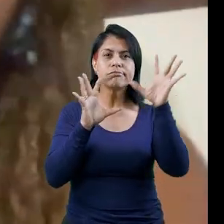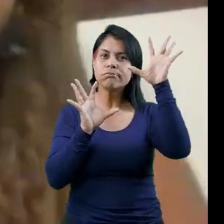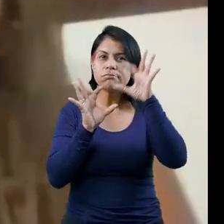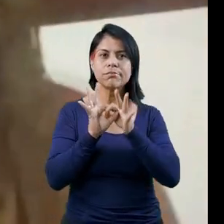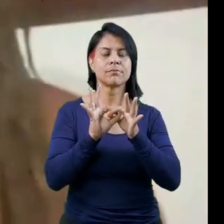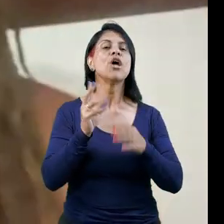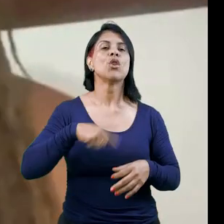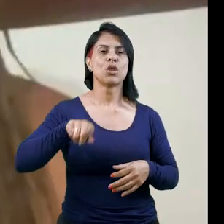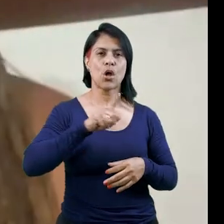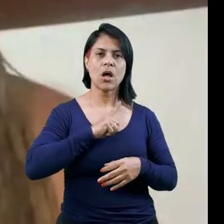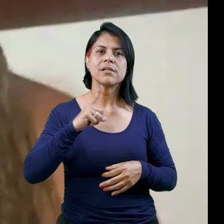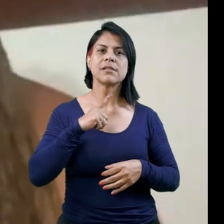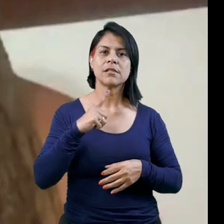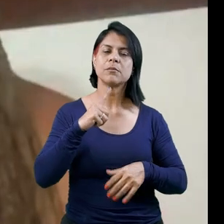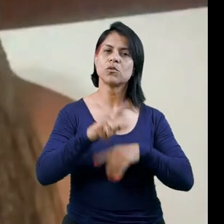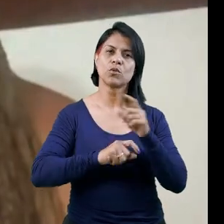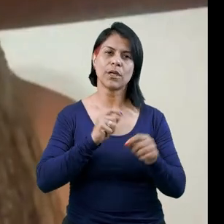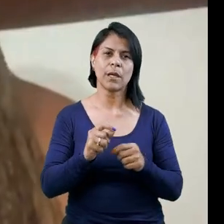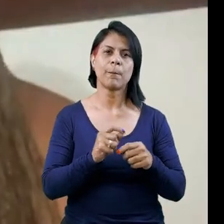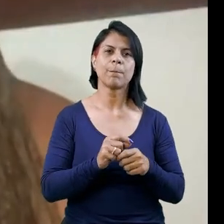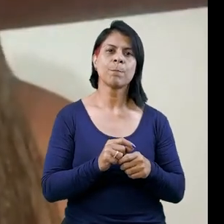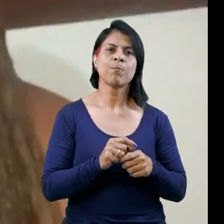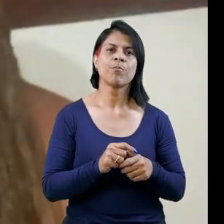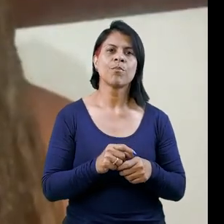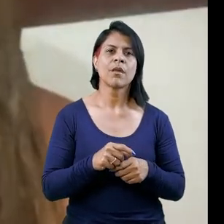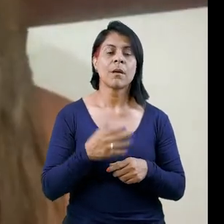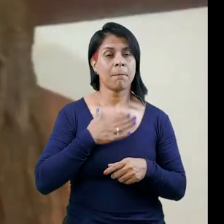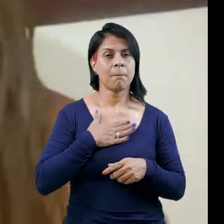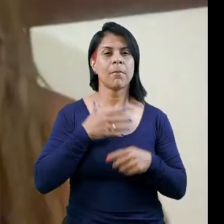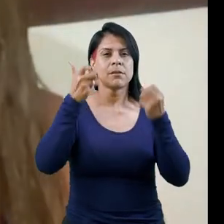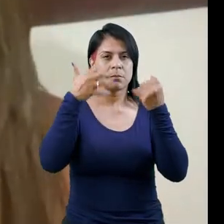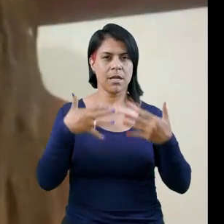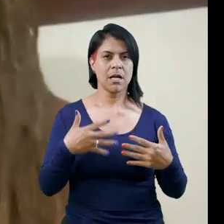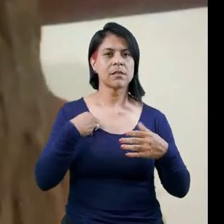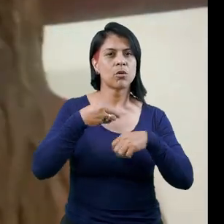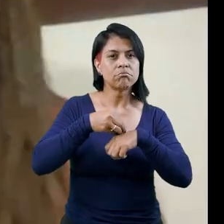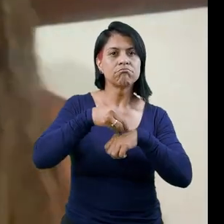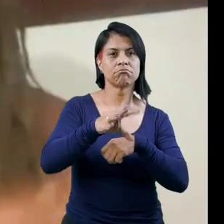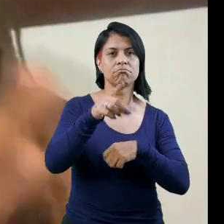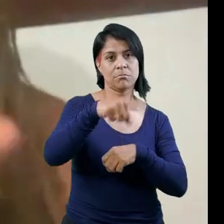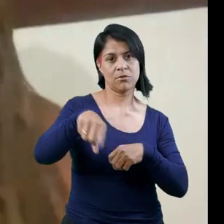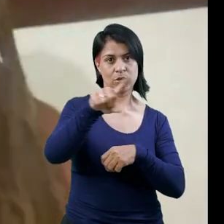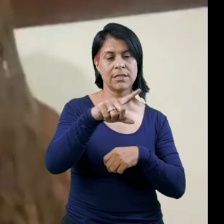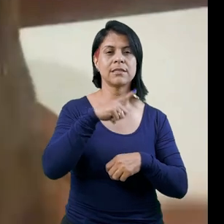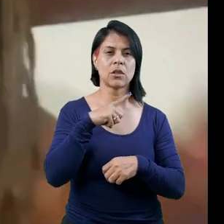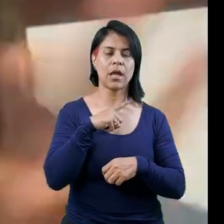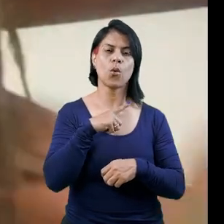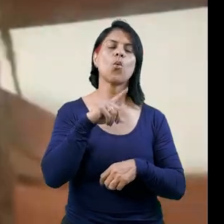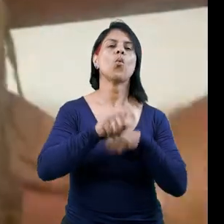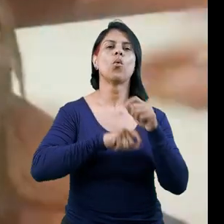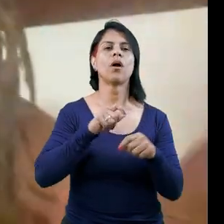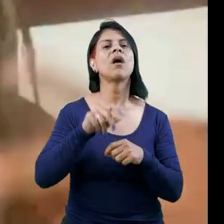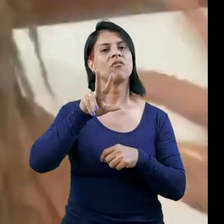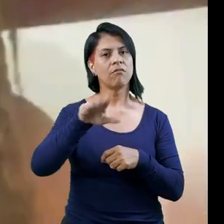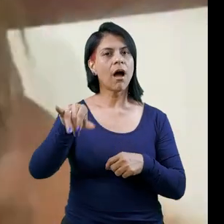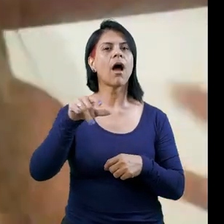mesma forma também eu acho que a minha fala e o que eu tenho para trazer para vocês também vai